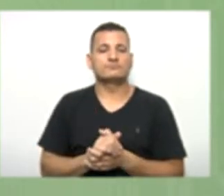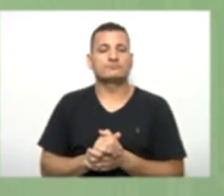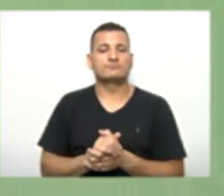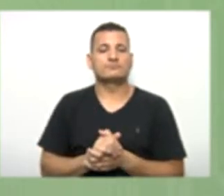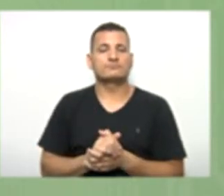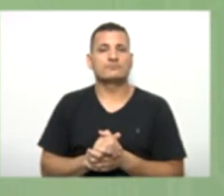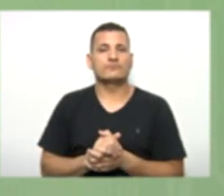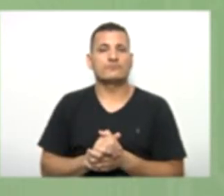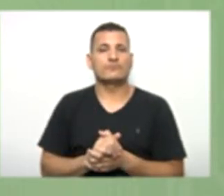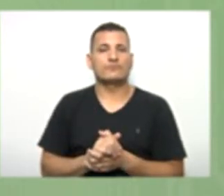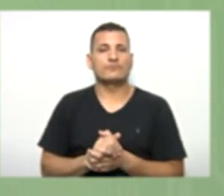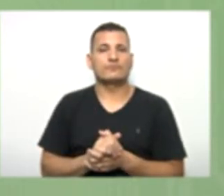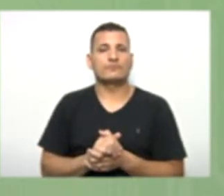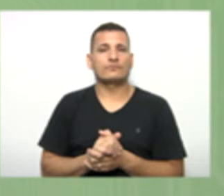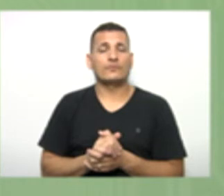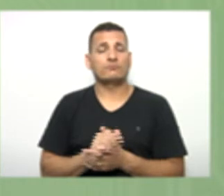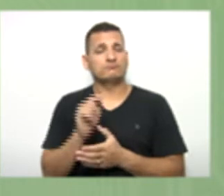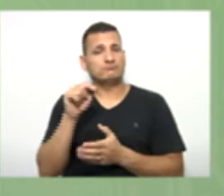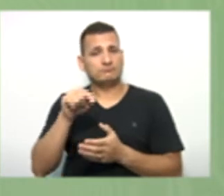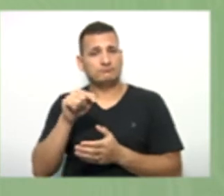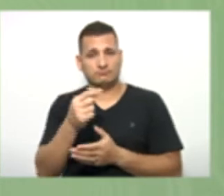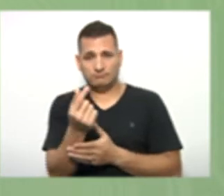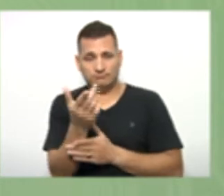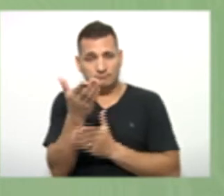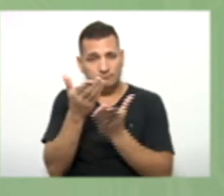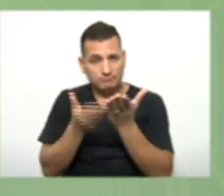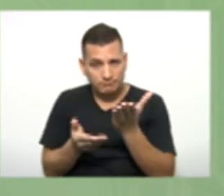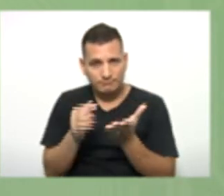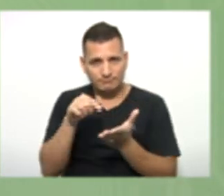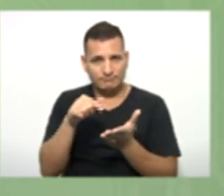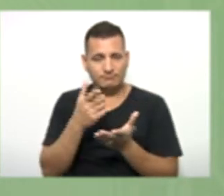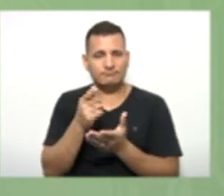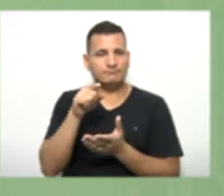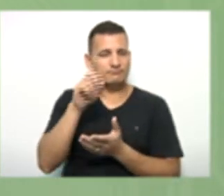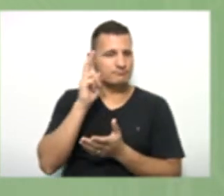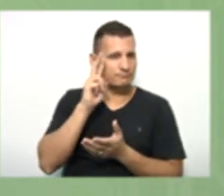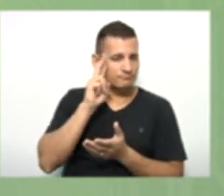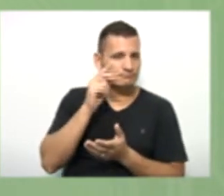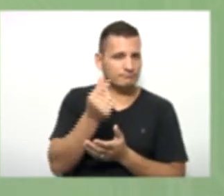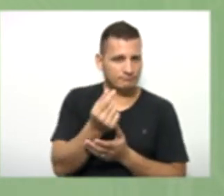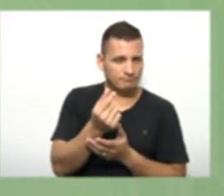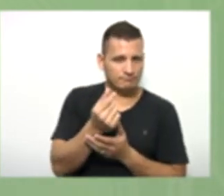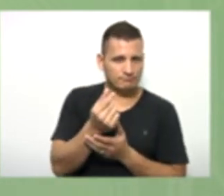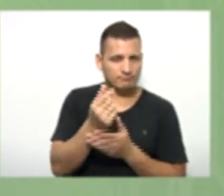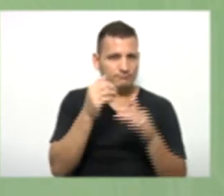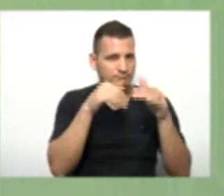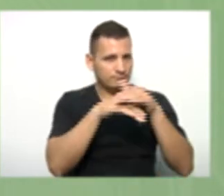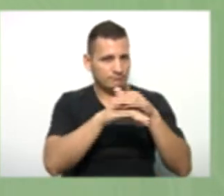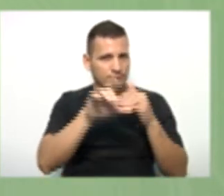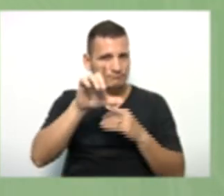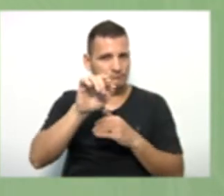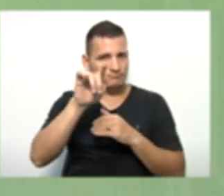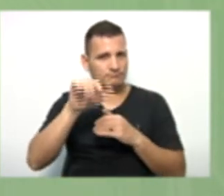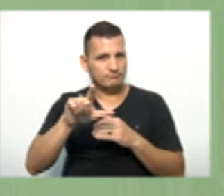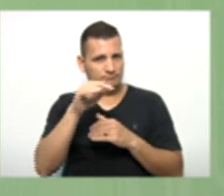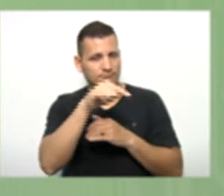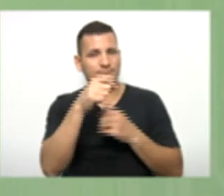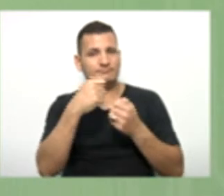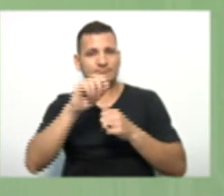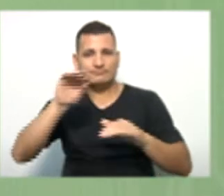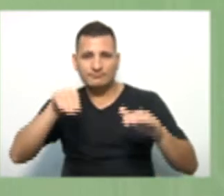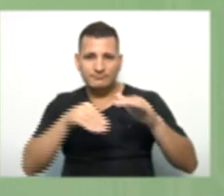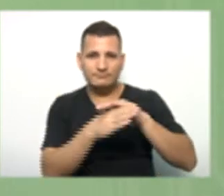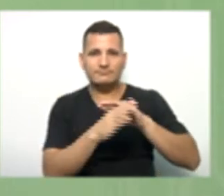caso, essas perdas, primeiramente, não tem aquele valor lá da reserva legal que precisa ser